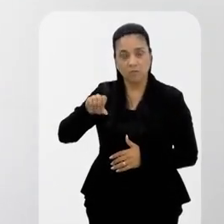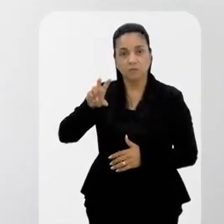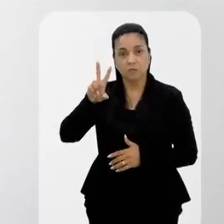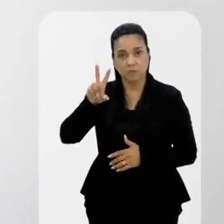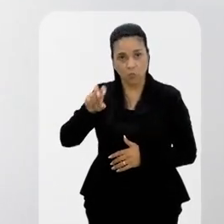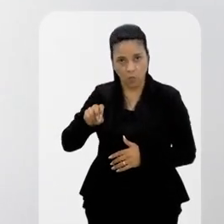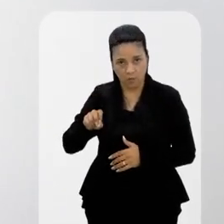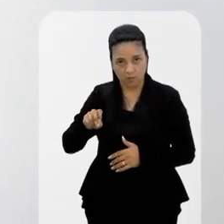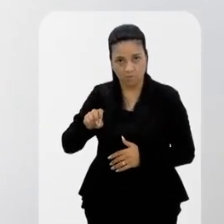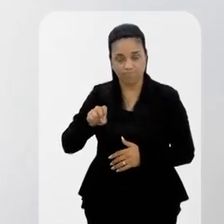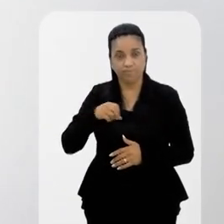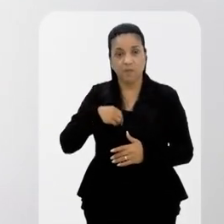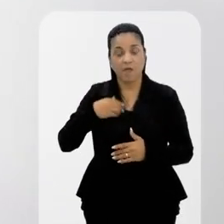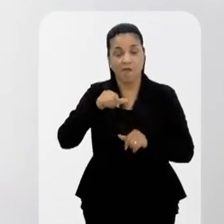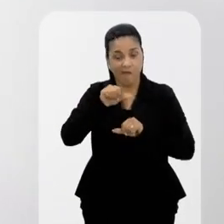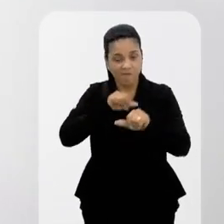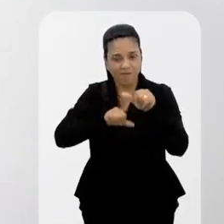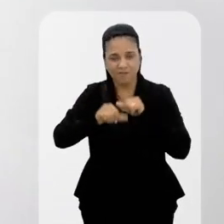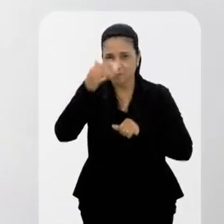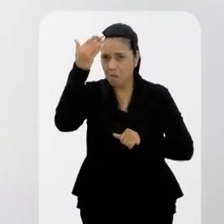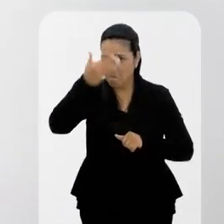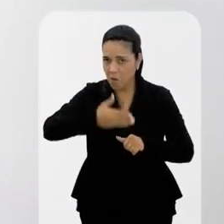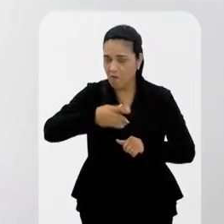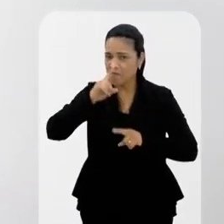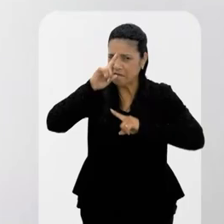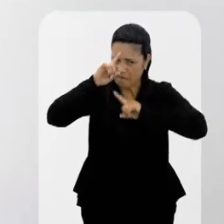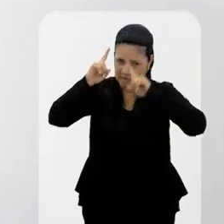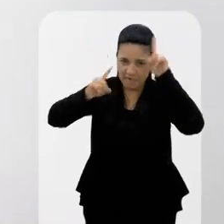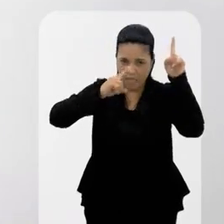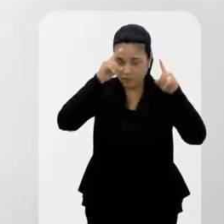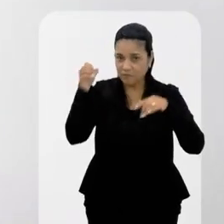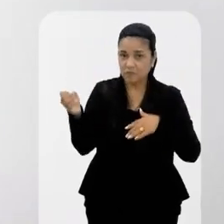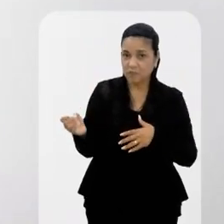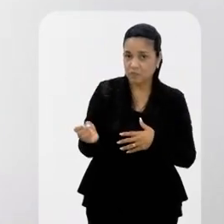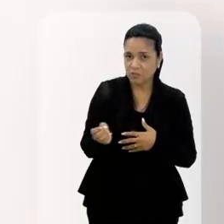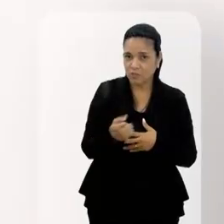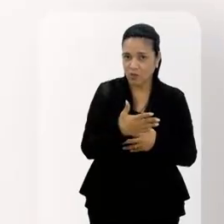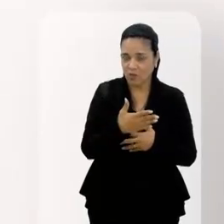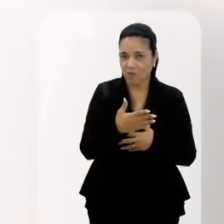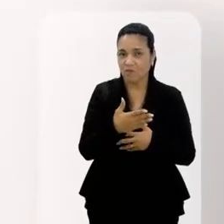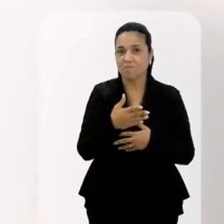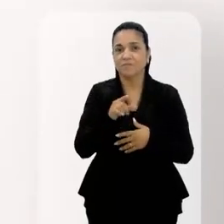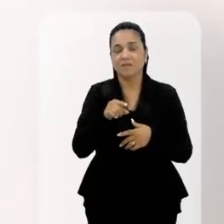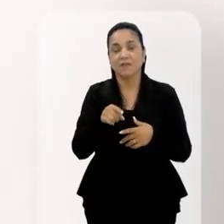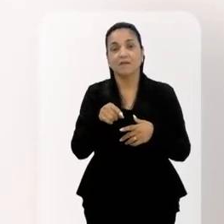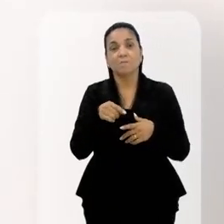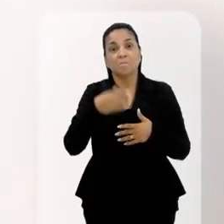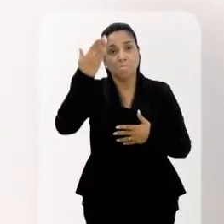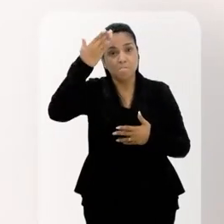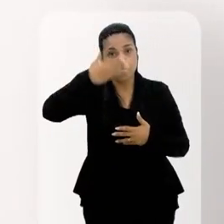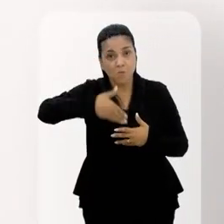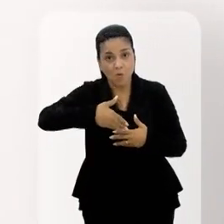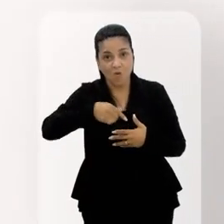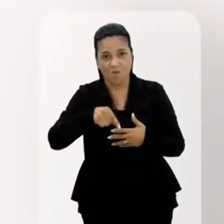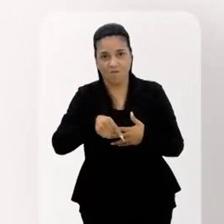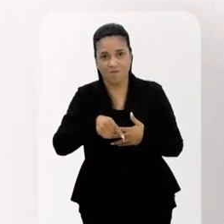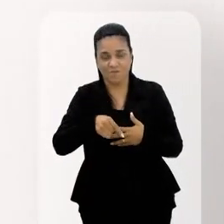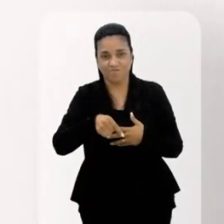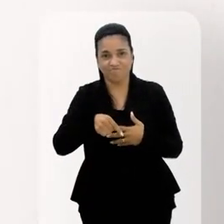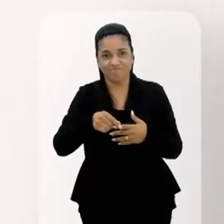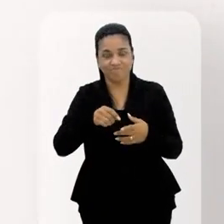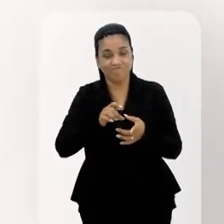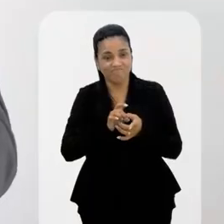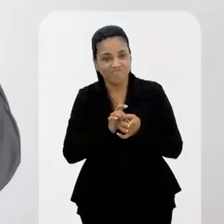inversão do ônus da prova é realmente uma grande criatividade, uma grande inovação, a teoria da carga dinâmica da prova, porque